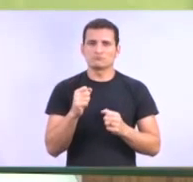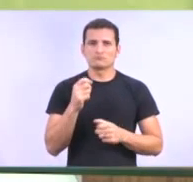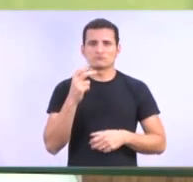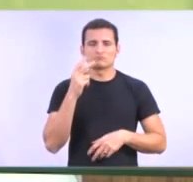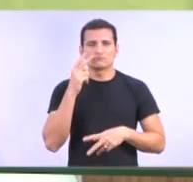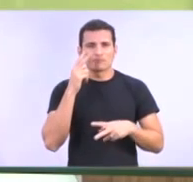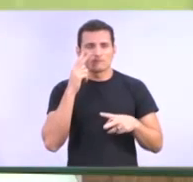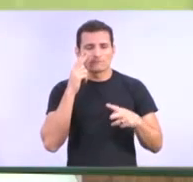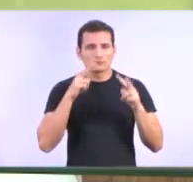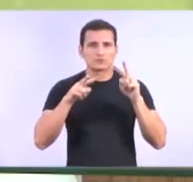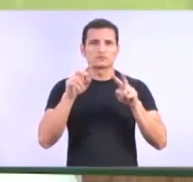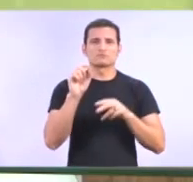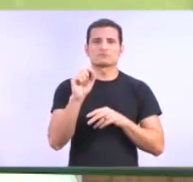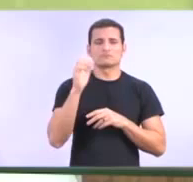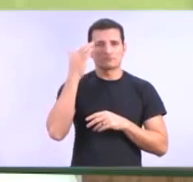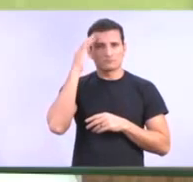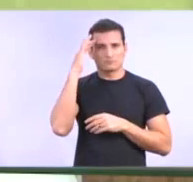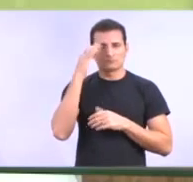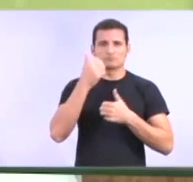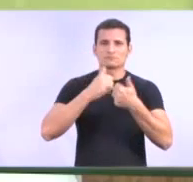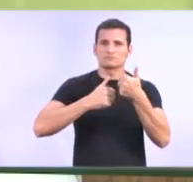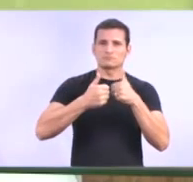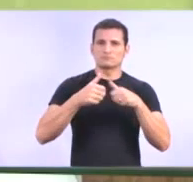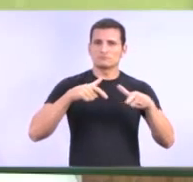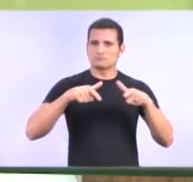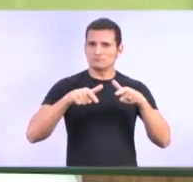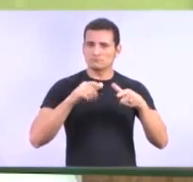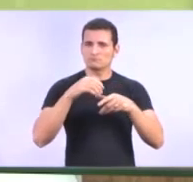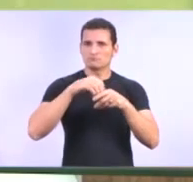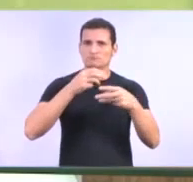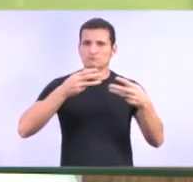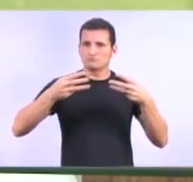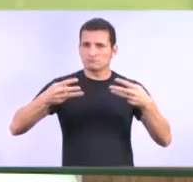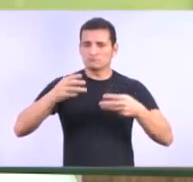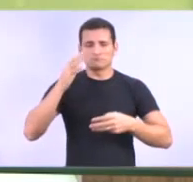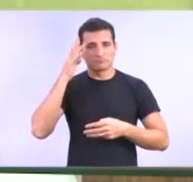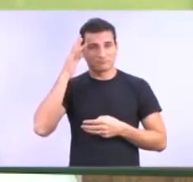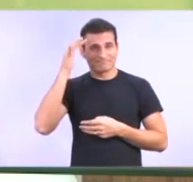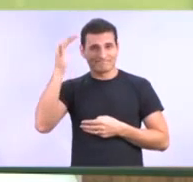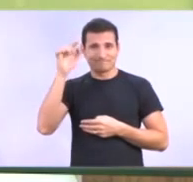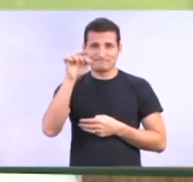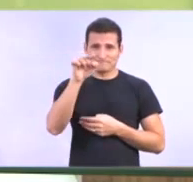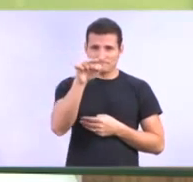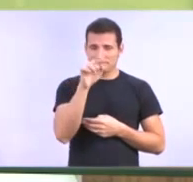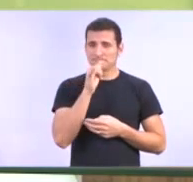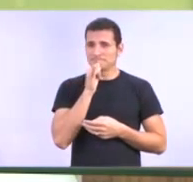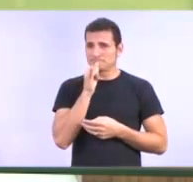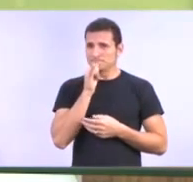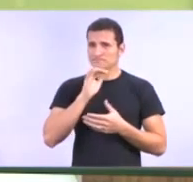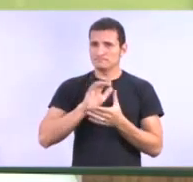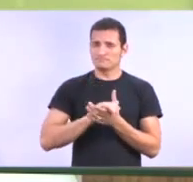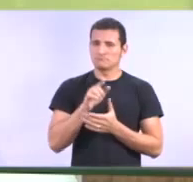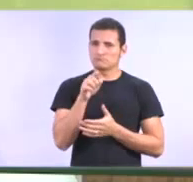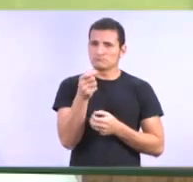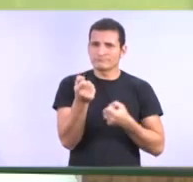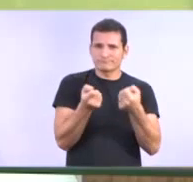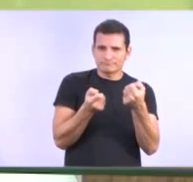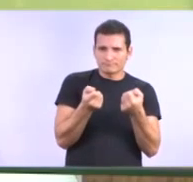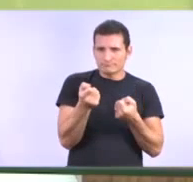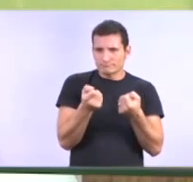visualizar para entender o que é qualidade de serviço dentro da rede? Você imagina o seguinte, imagina que você está no trânsito,